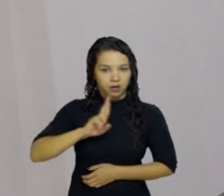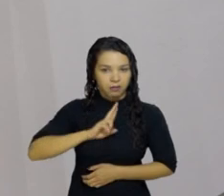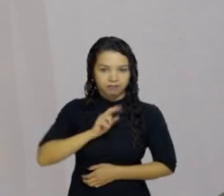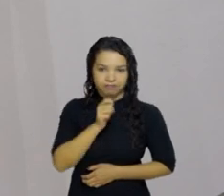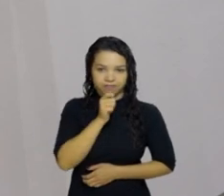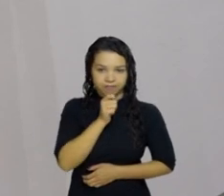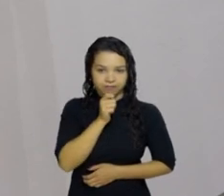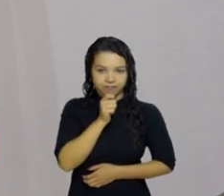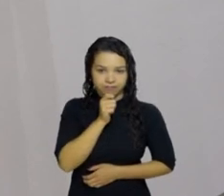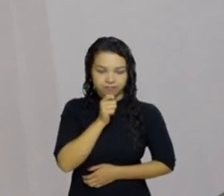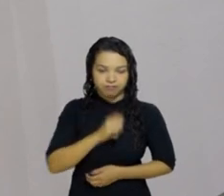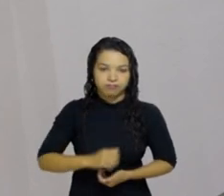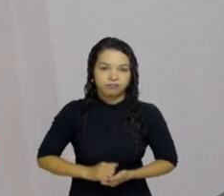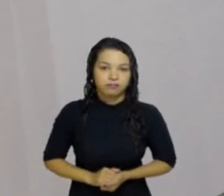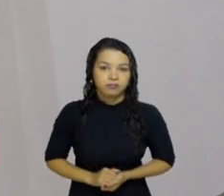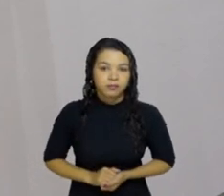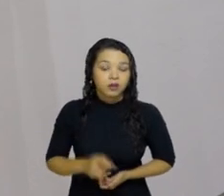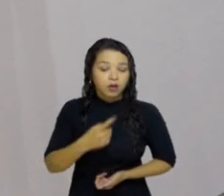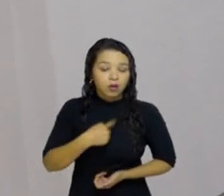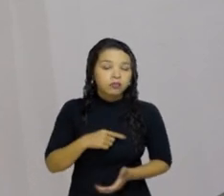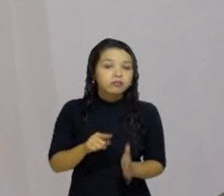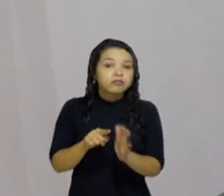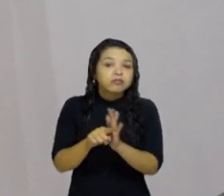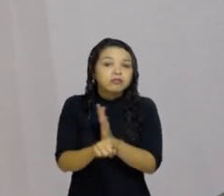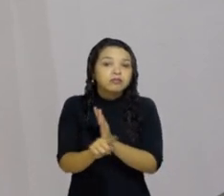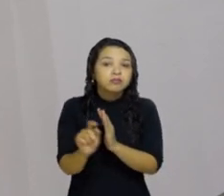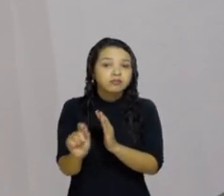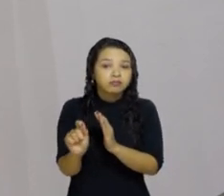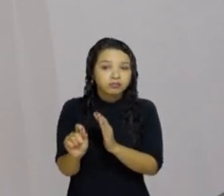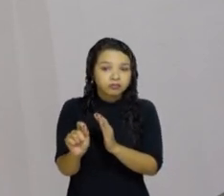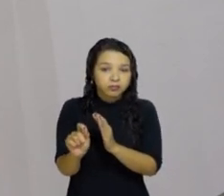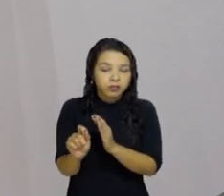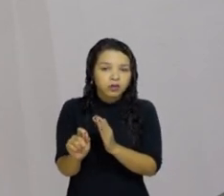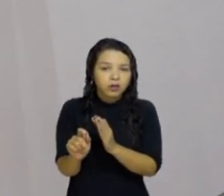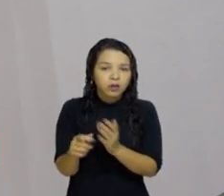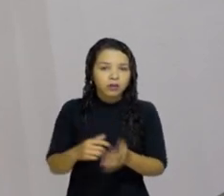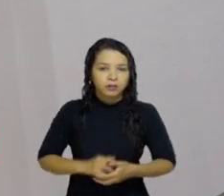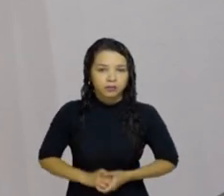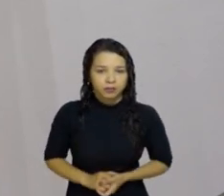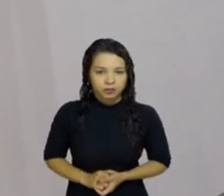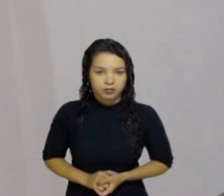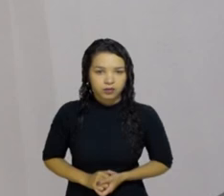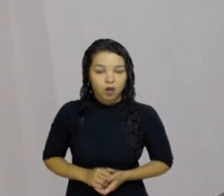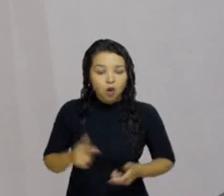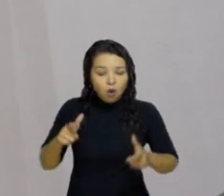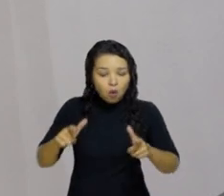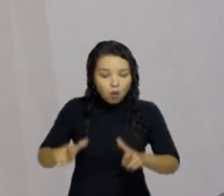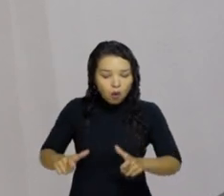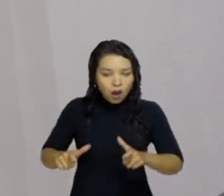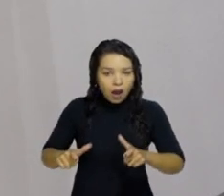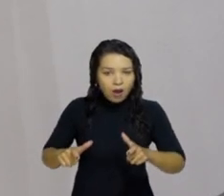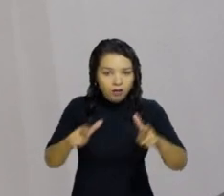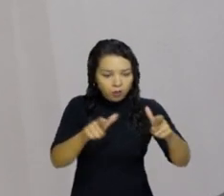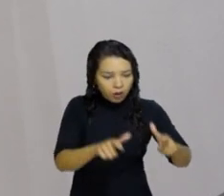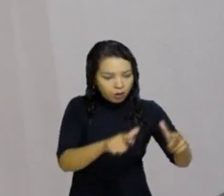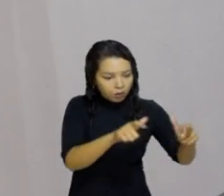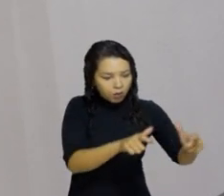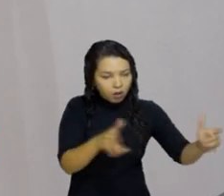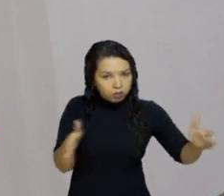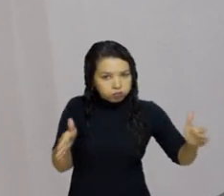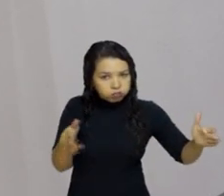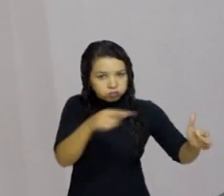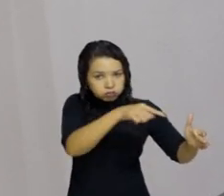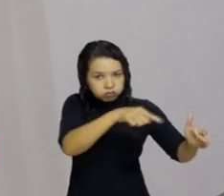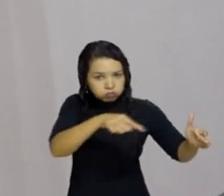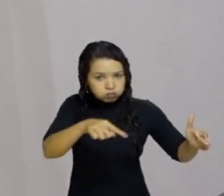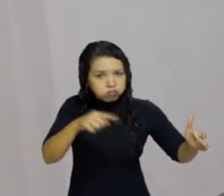aí fica a pergunta final. Como é possível que trechos tão importantes, localizados ao